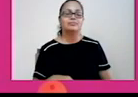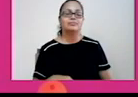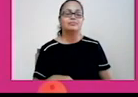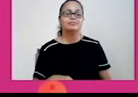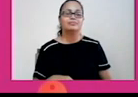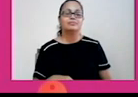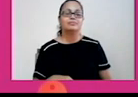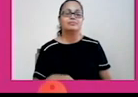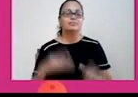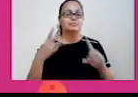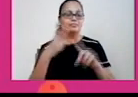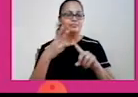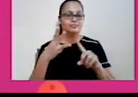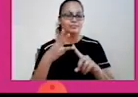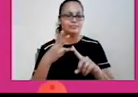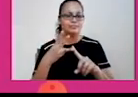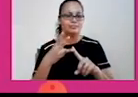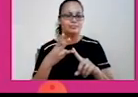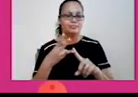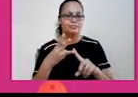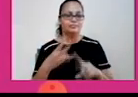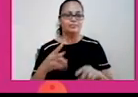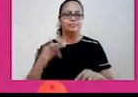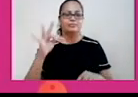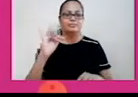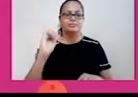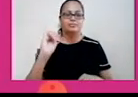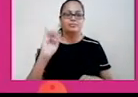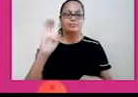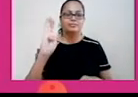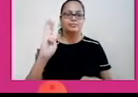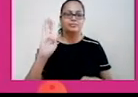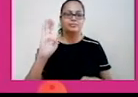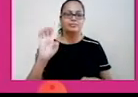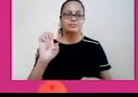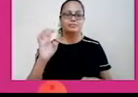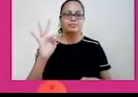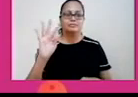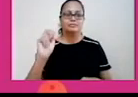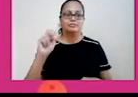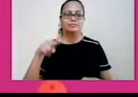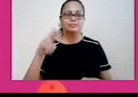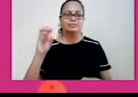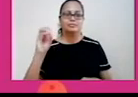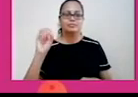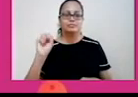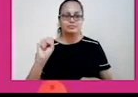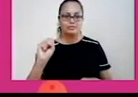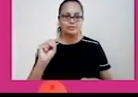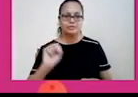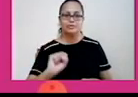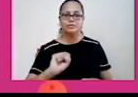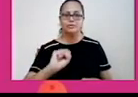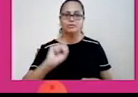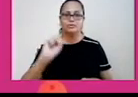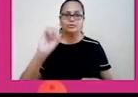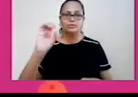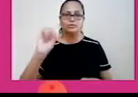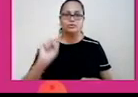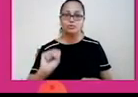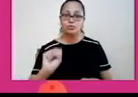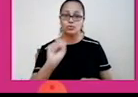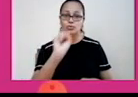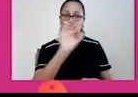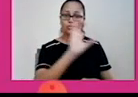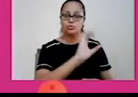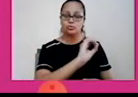também. E o outro grupo são os tibetanos. Eles estão no sudoeste, na elevada região do Tibete,